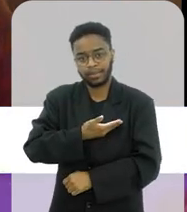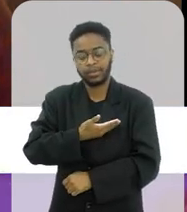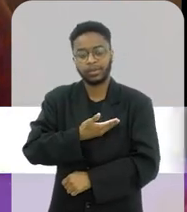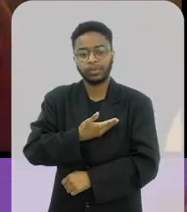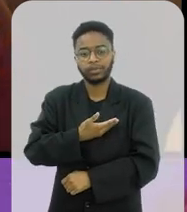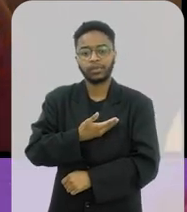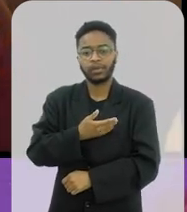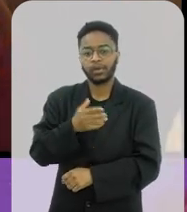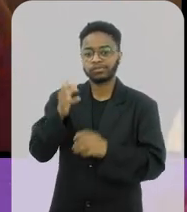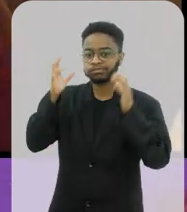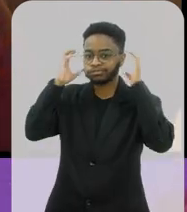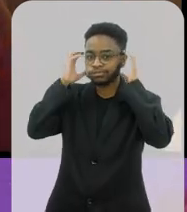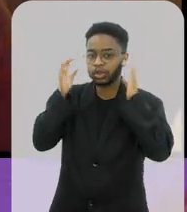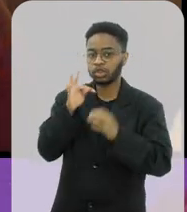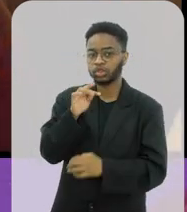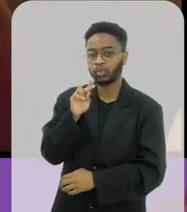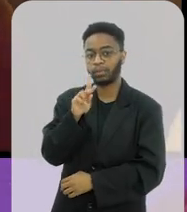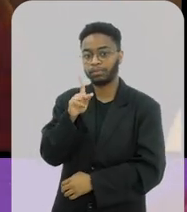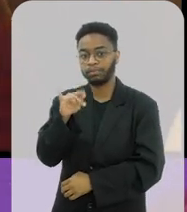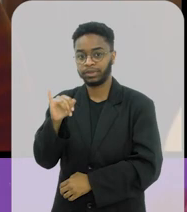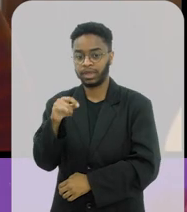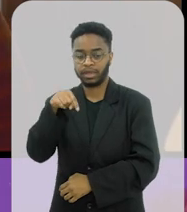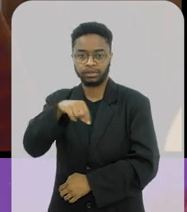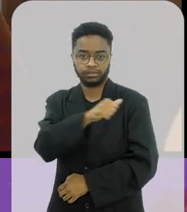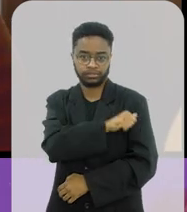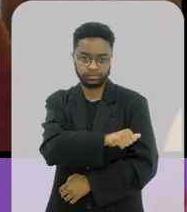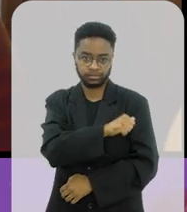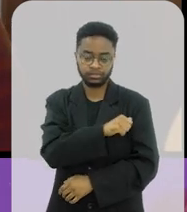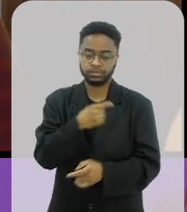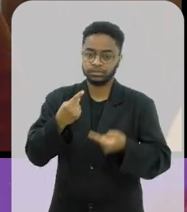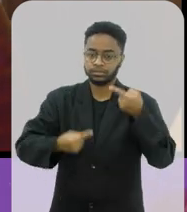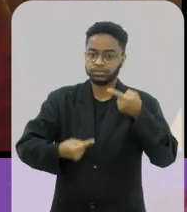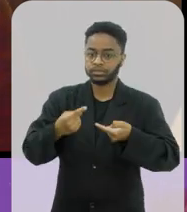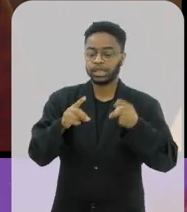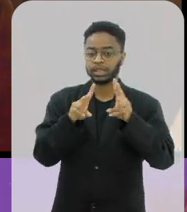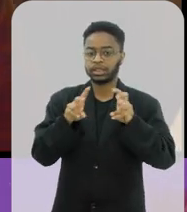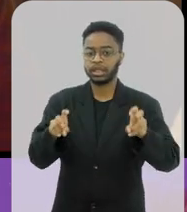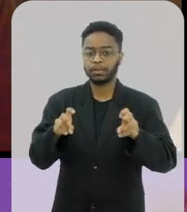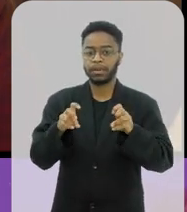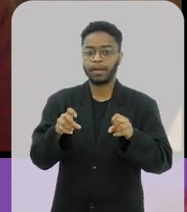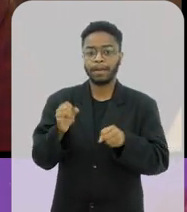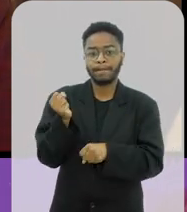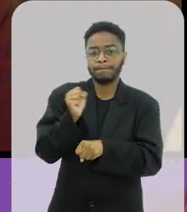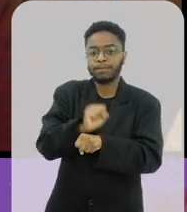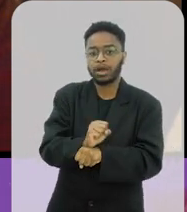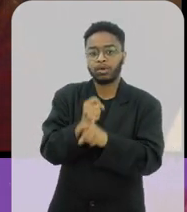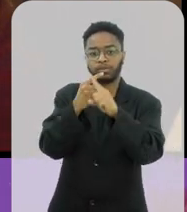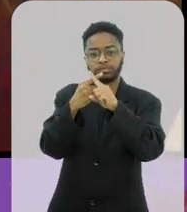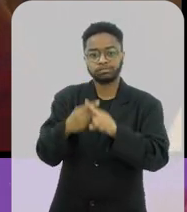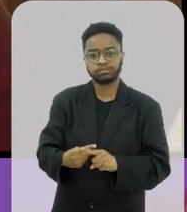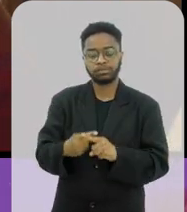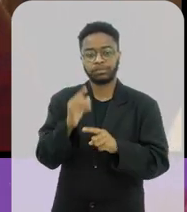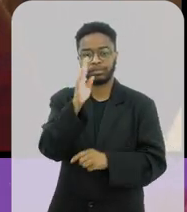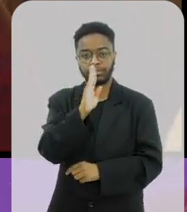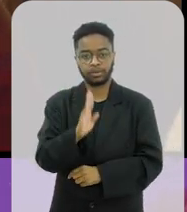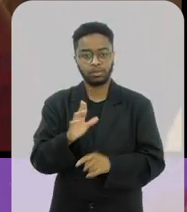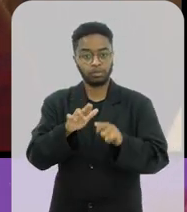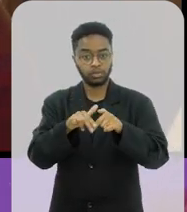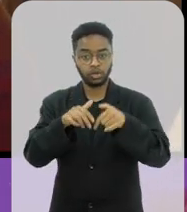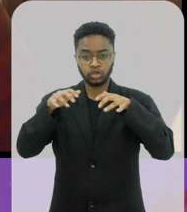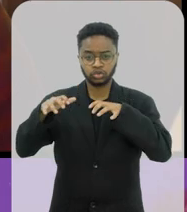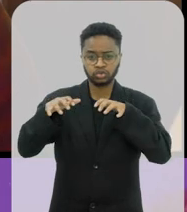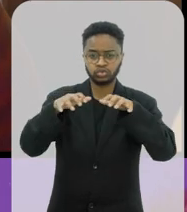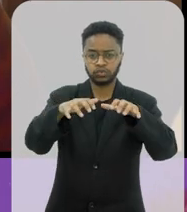amigo da Super Rádio Tupi do Rio de Janeiro, tratando do assunto, a paralisação do Campeonato Brasileiro devido